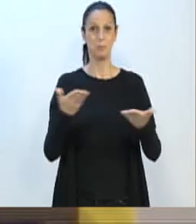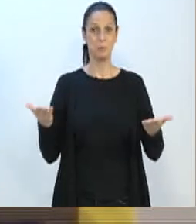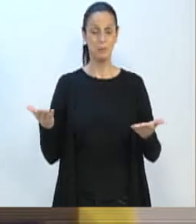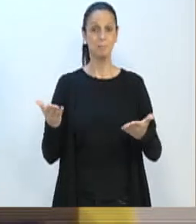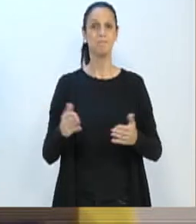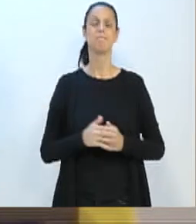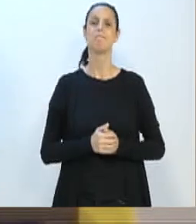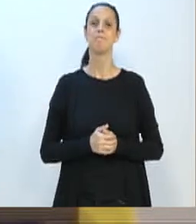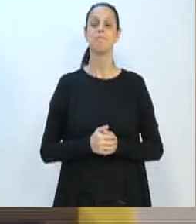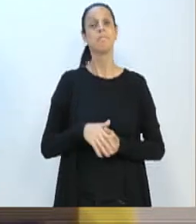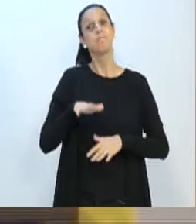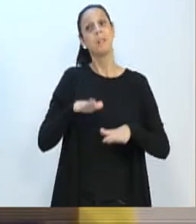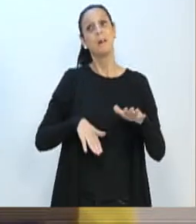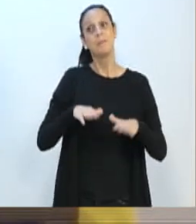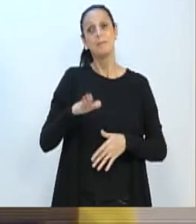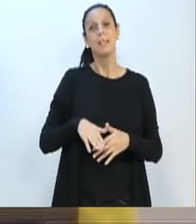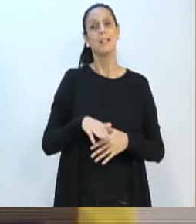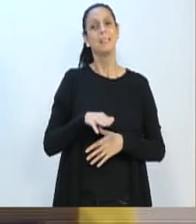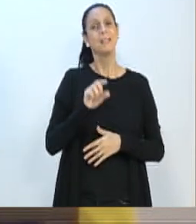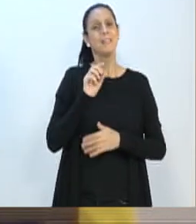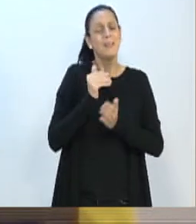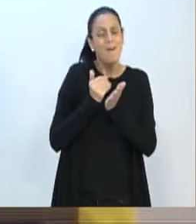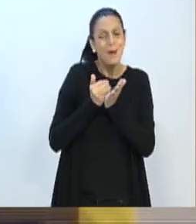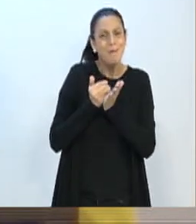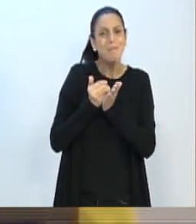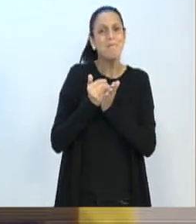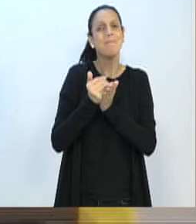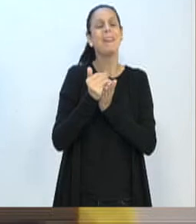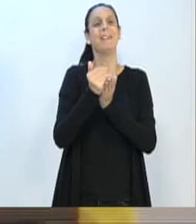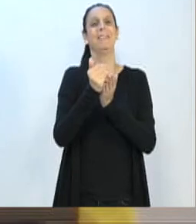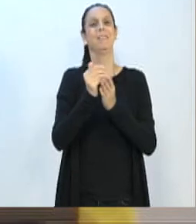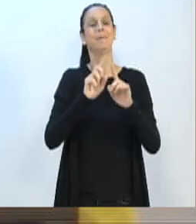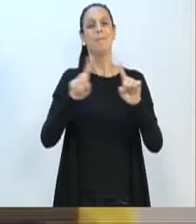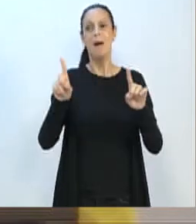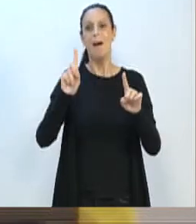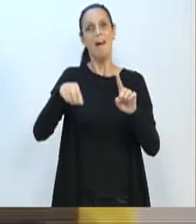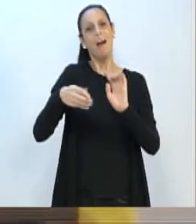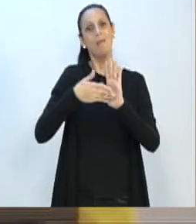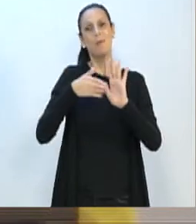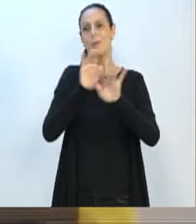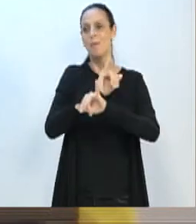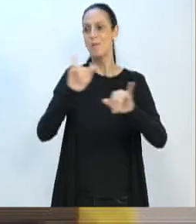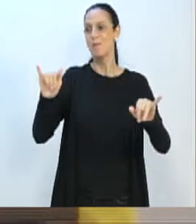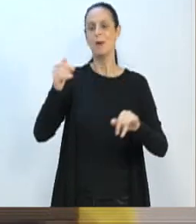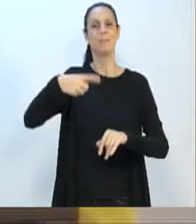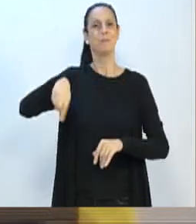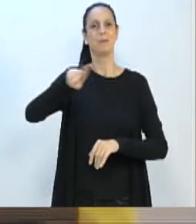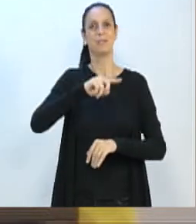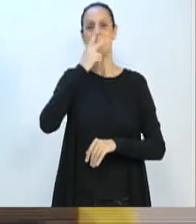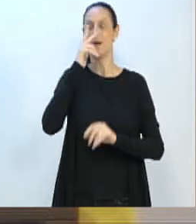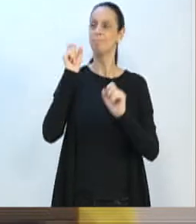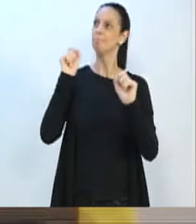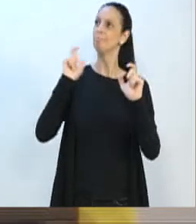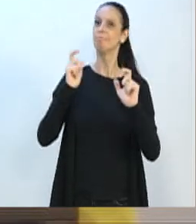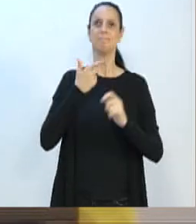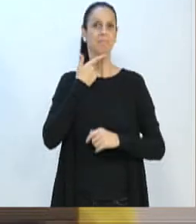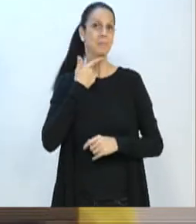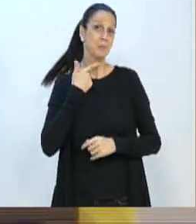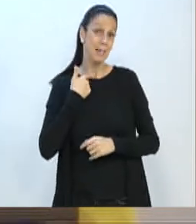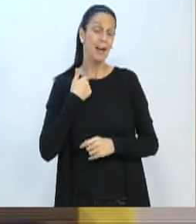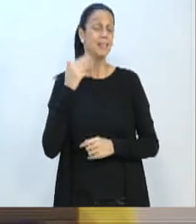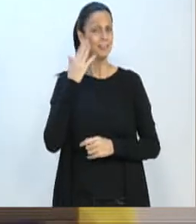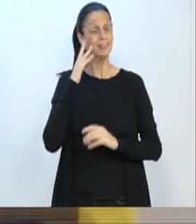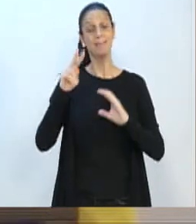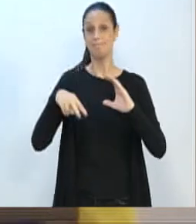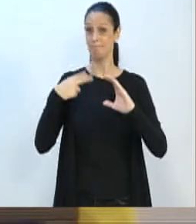uma faísca, pode ser uma centelha, mas a ideia é isso, é levantar essa ideia, é acender essa ideia. E eu sei que a Câmara dos Vereadores,